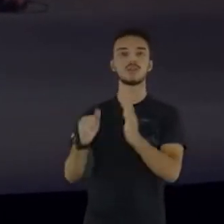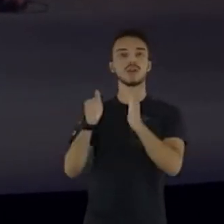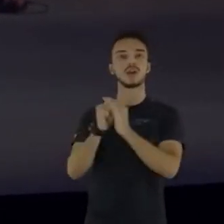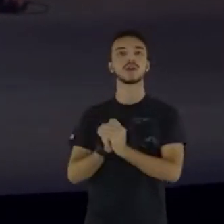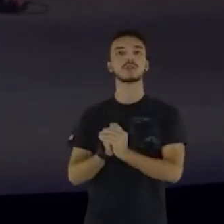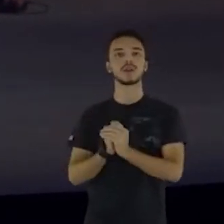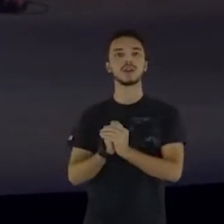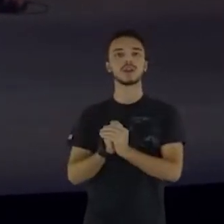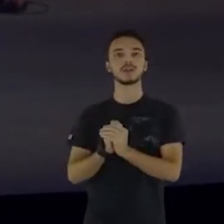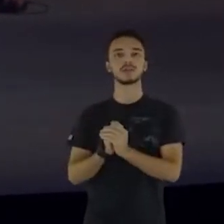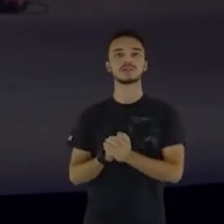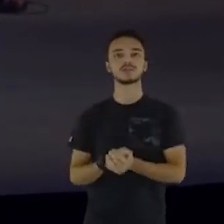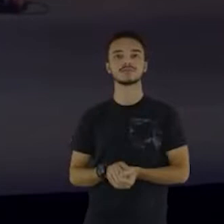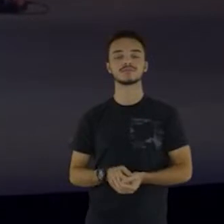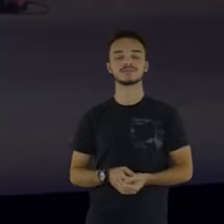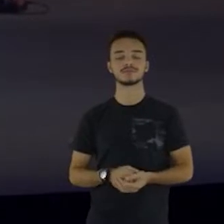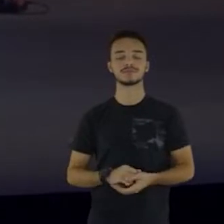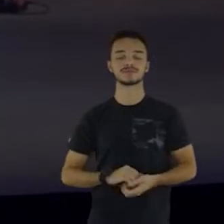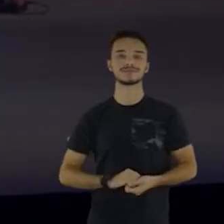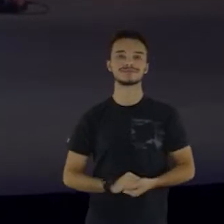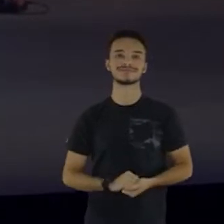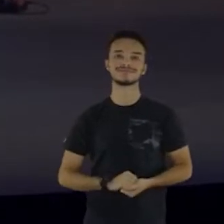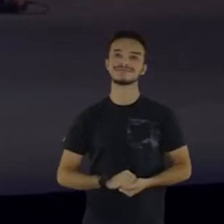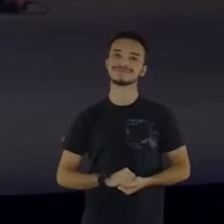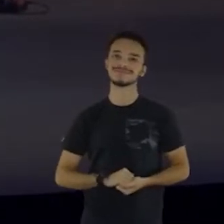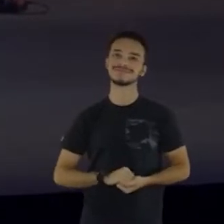Quem não abriu, fala, espera um pouco, mané.